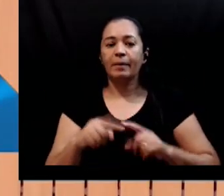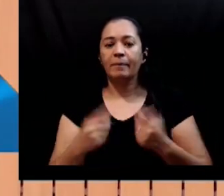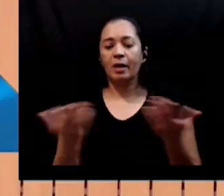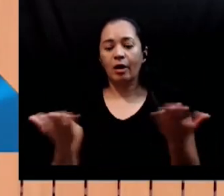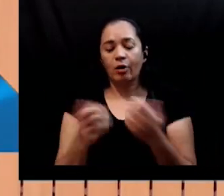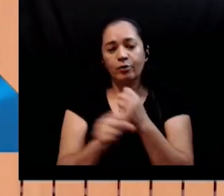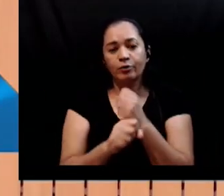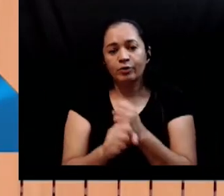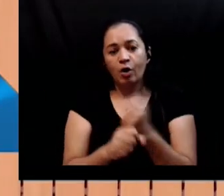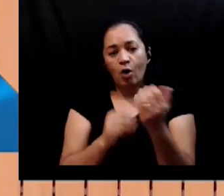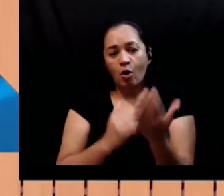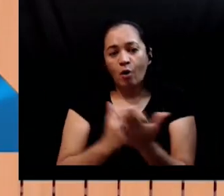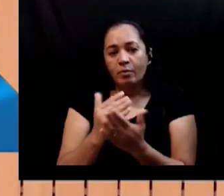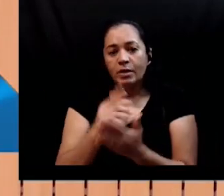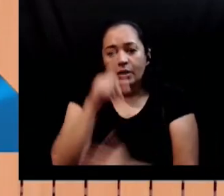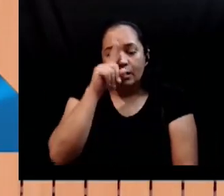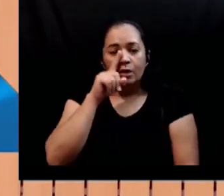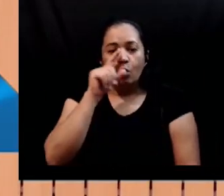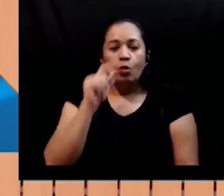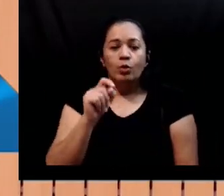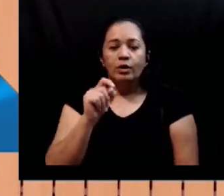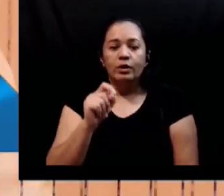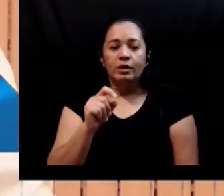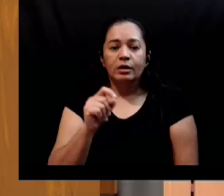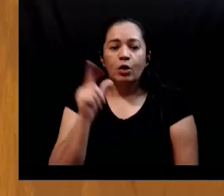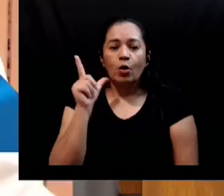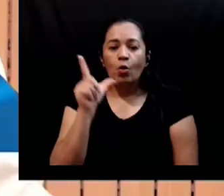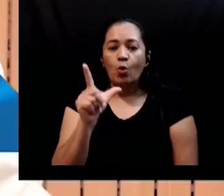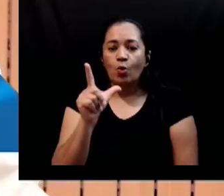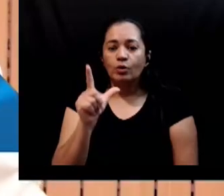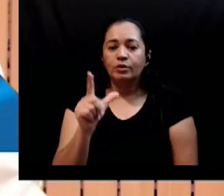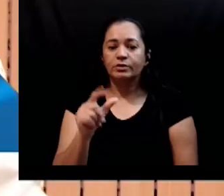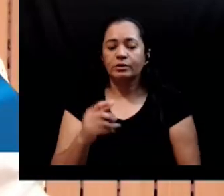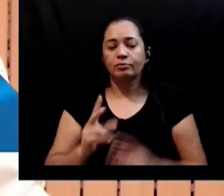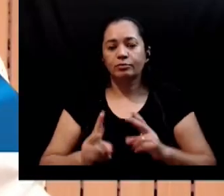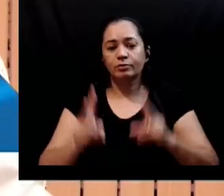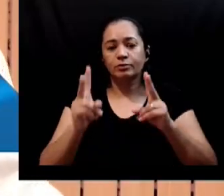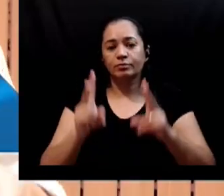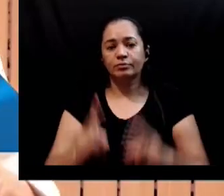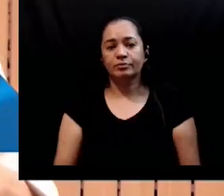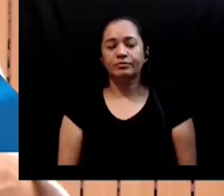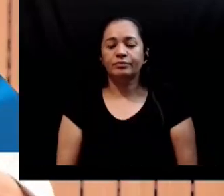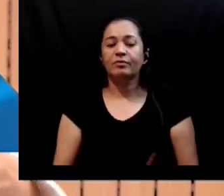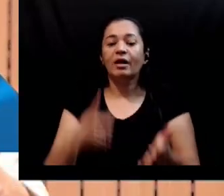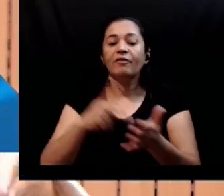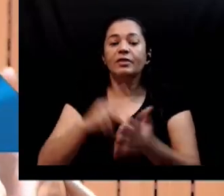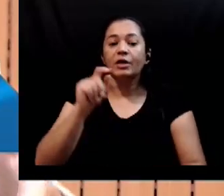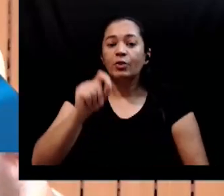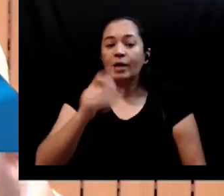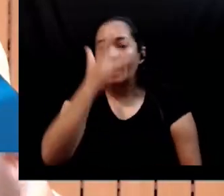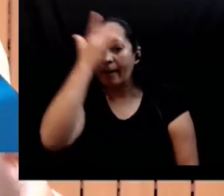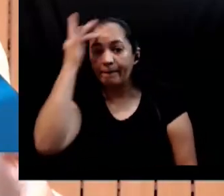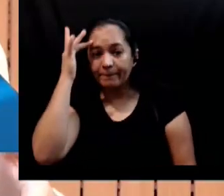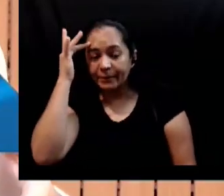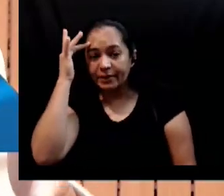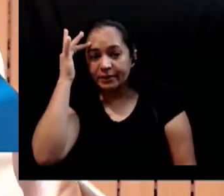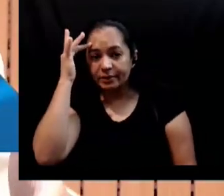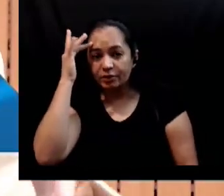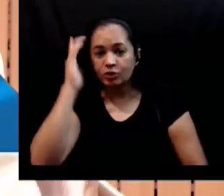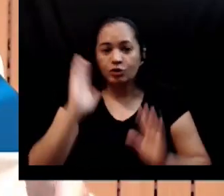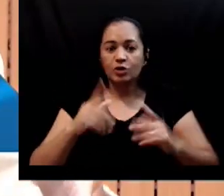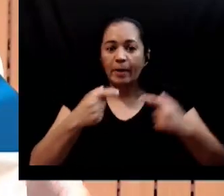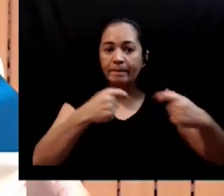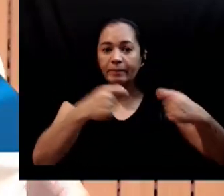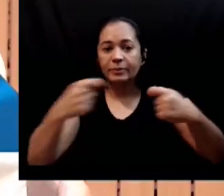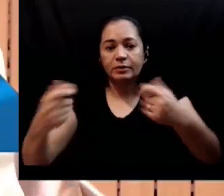correr risco de conseguir ter essa continuidade. A verdade é que as pessoas têm demandado